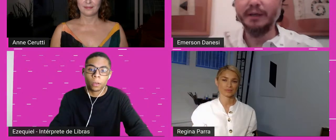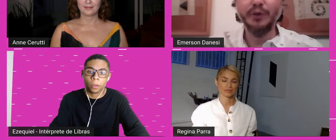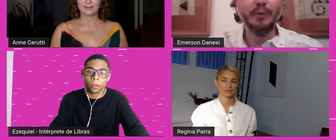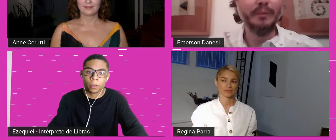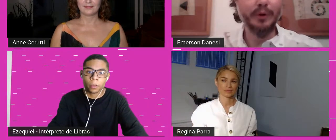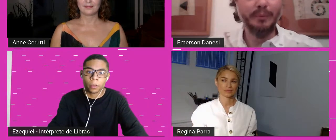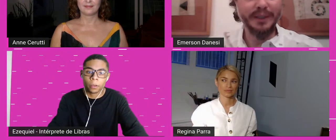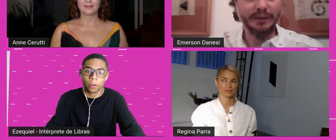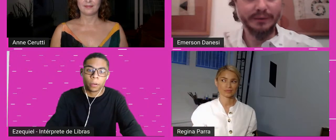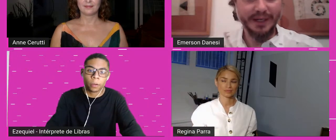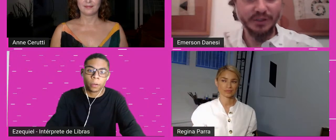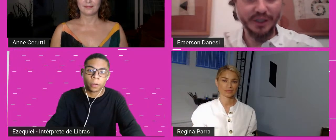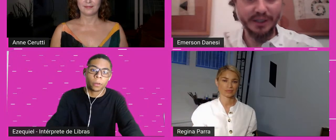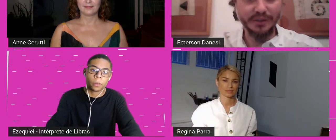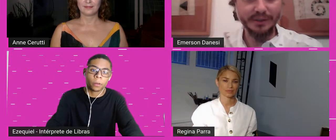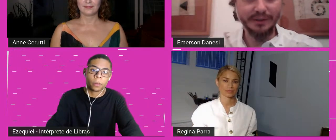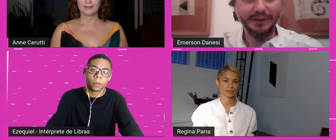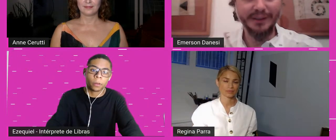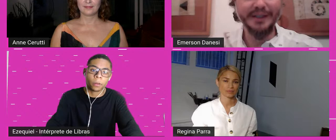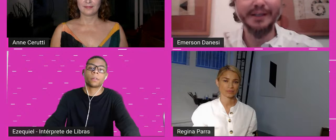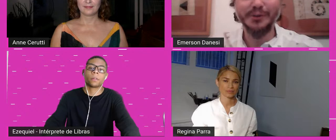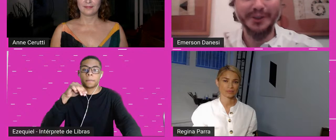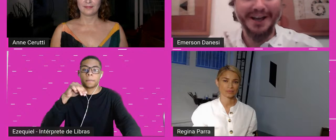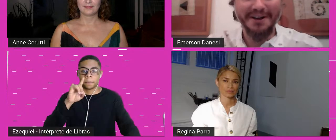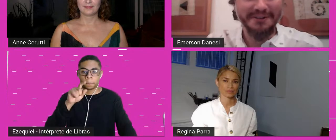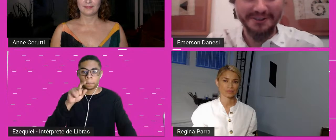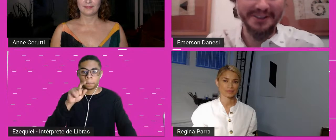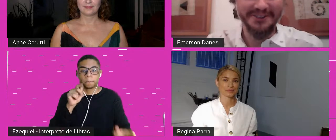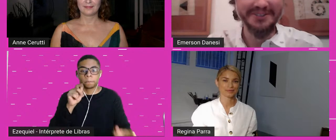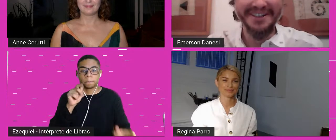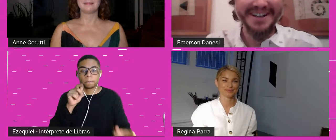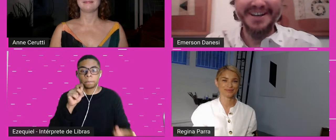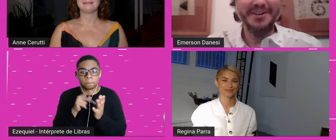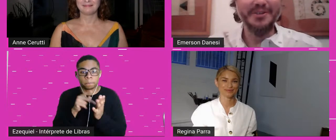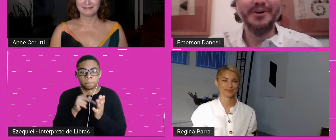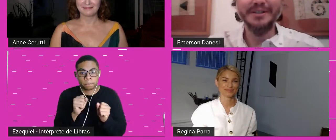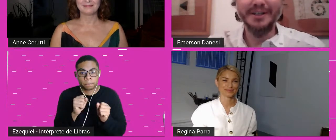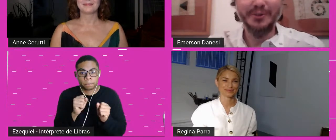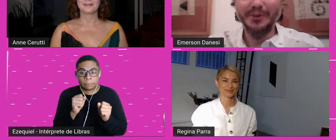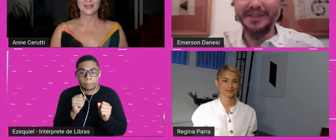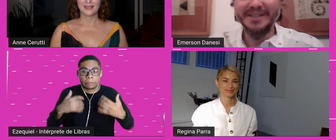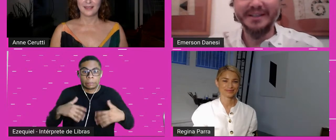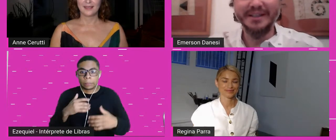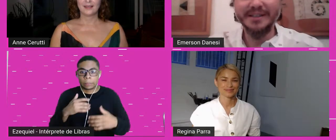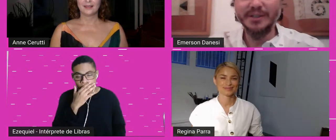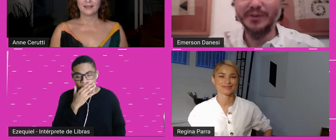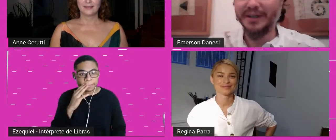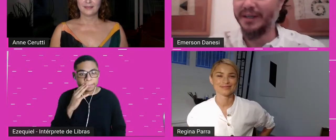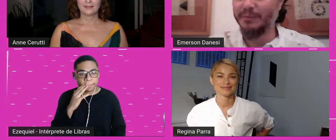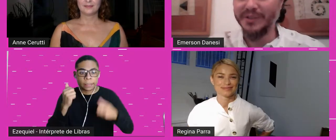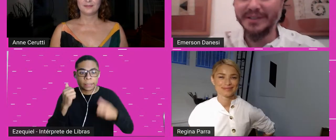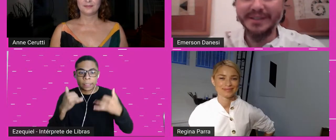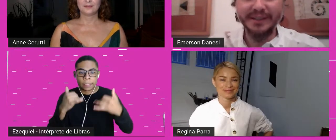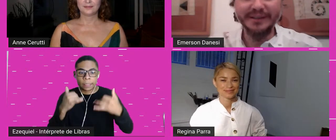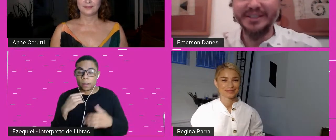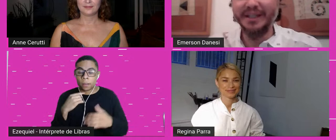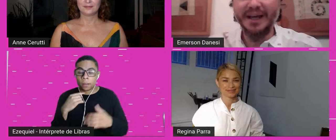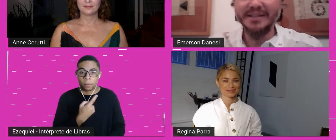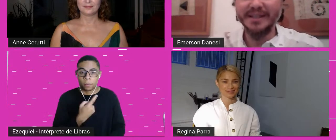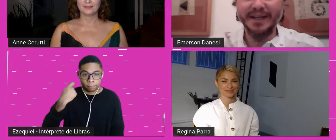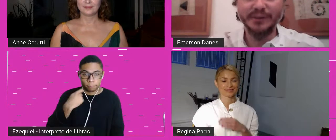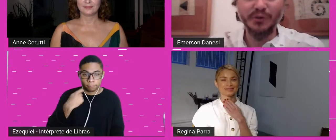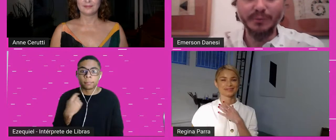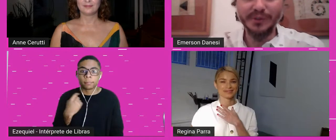Medeia 2, ela foi como a própria tragédia, inexorável. Nós, atores, atrizes, ficamos